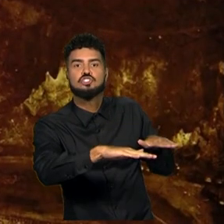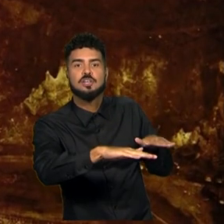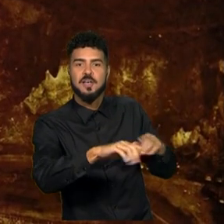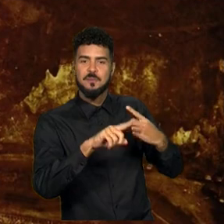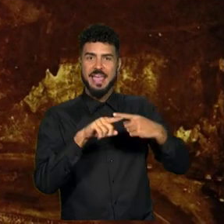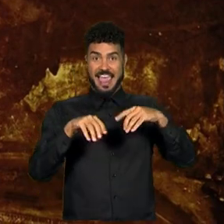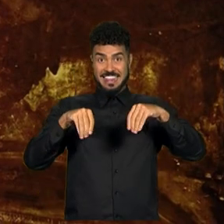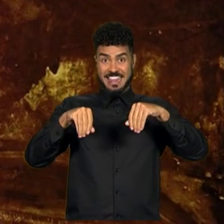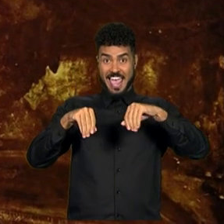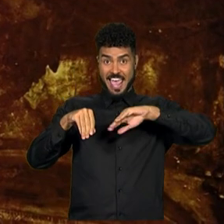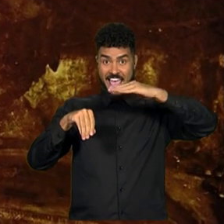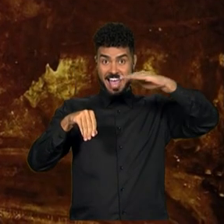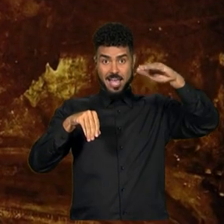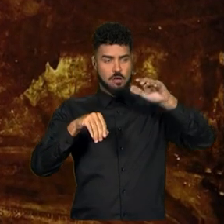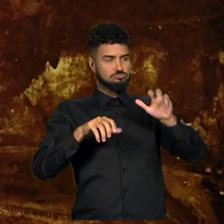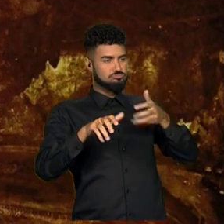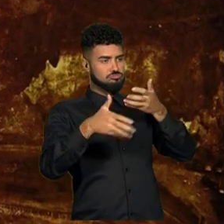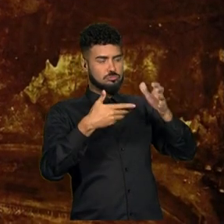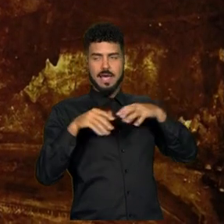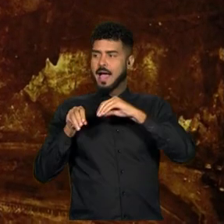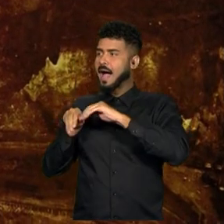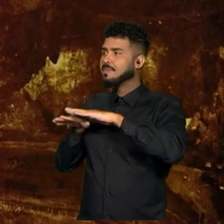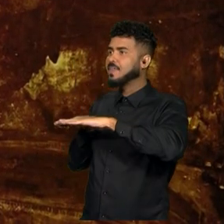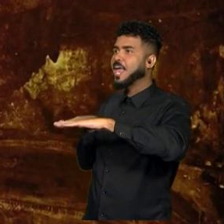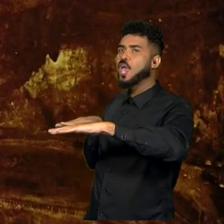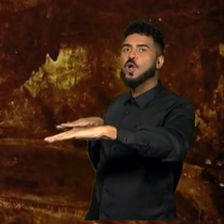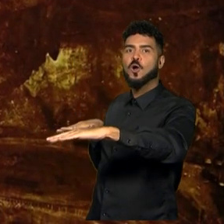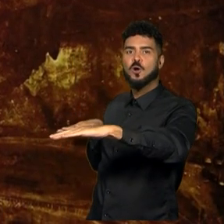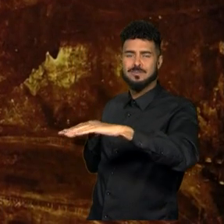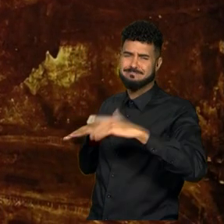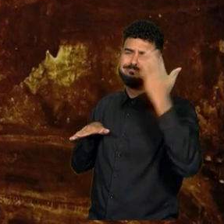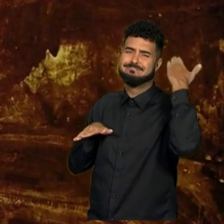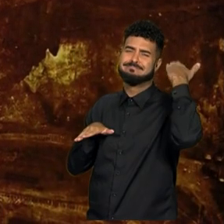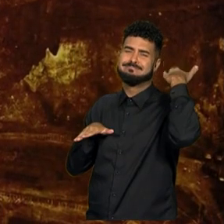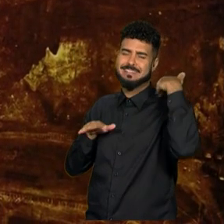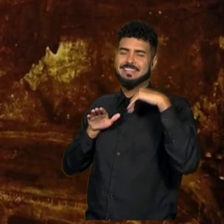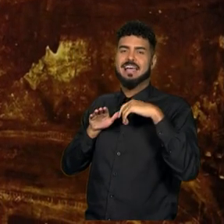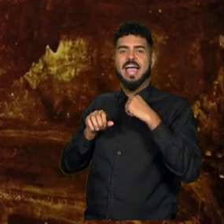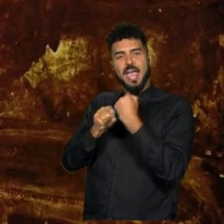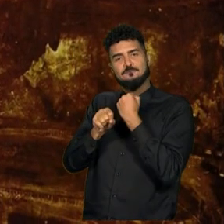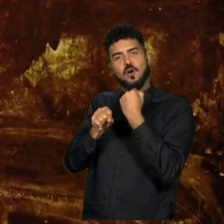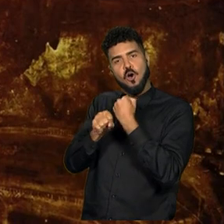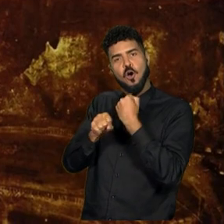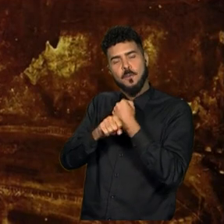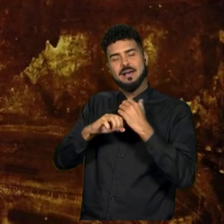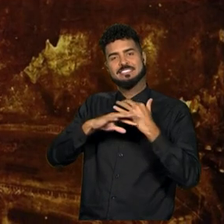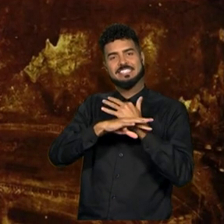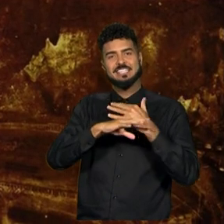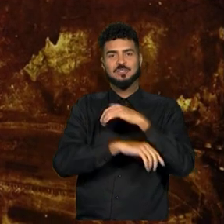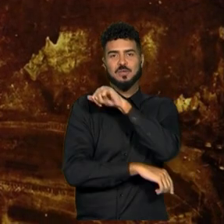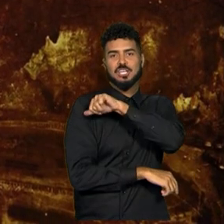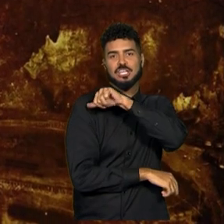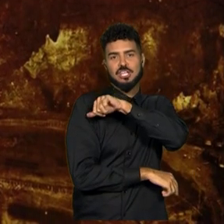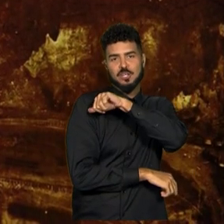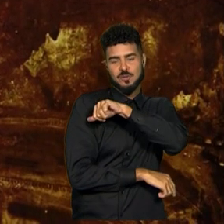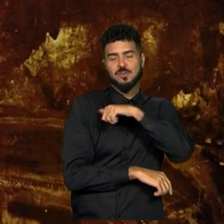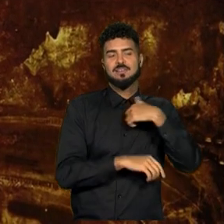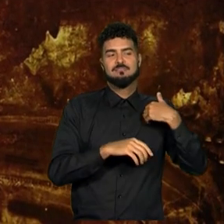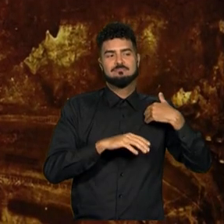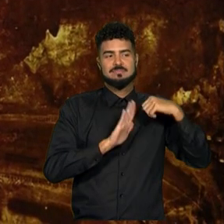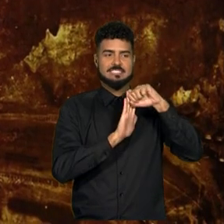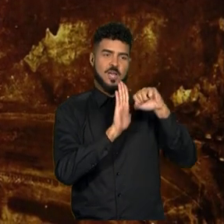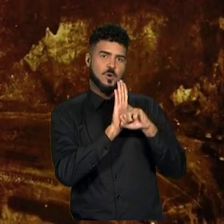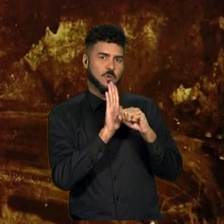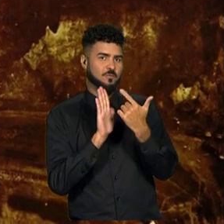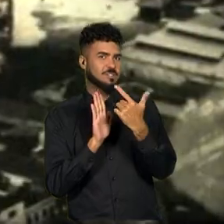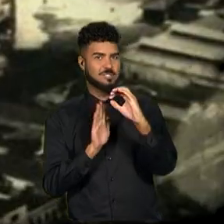da terra foi usada como aterro, prática comum utilizada nas reformas na cidade do Rio de Janeiro ao longo do